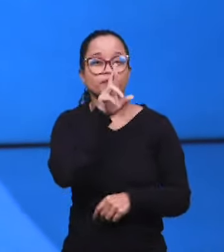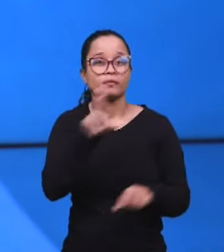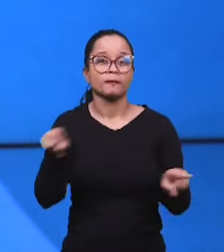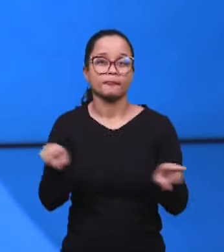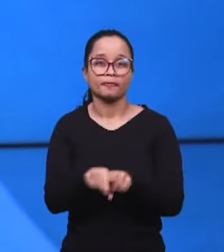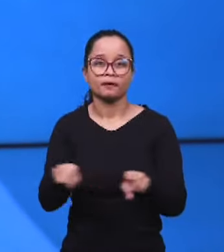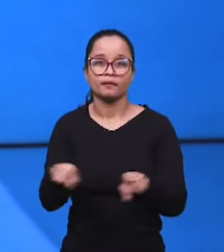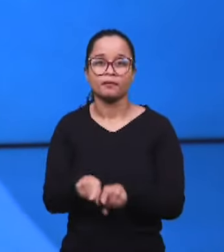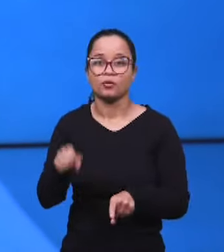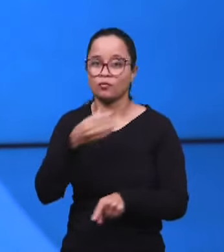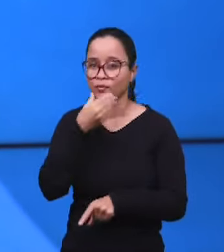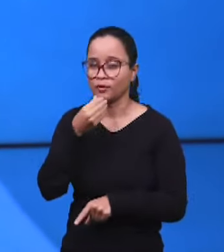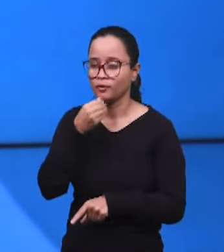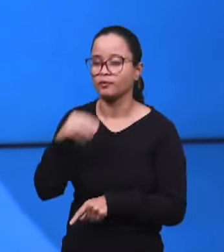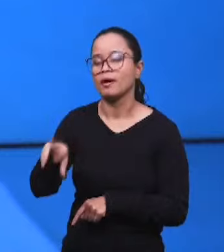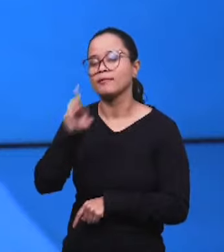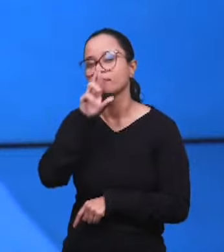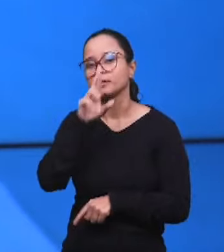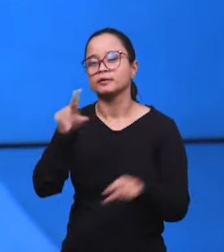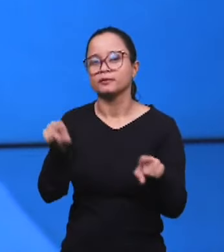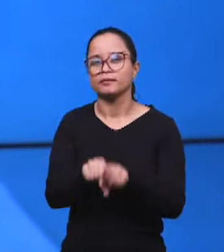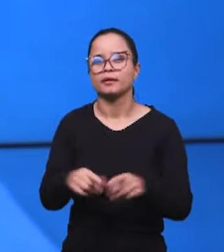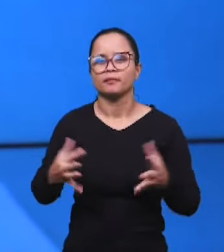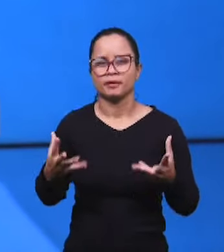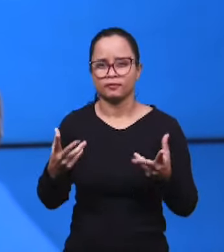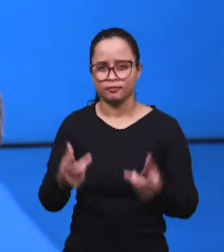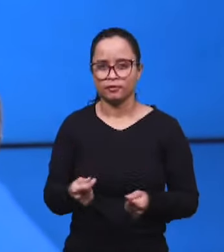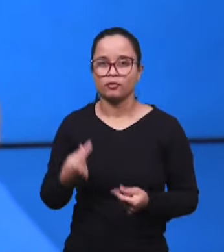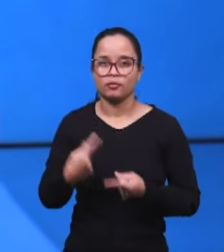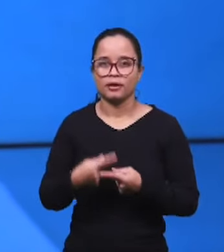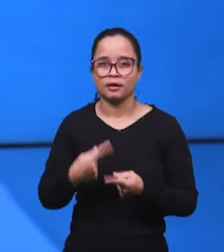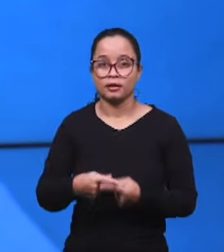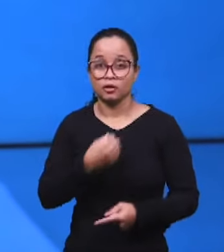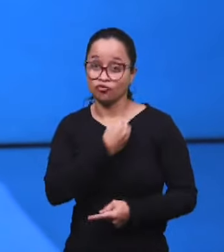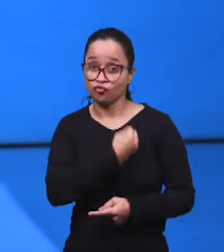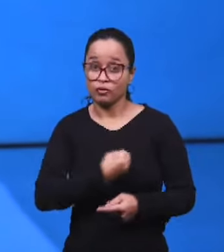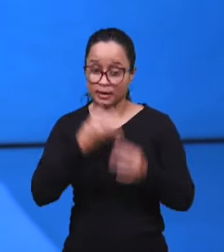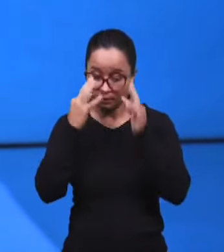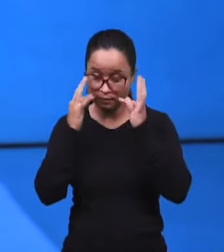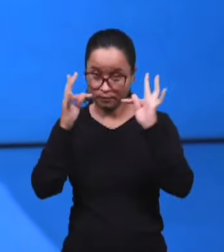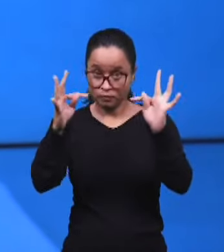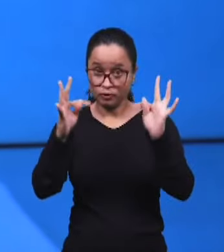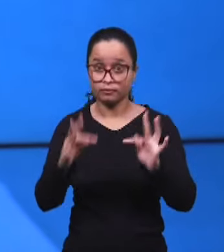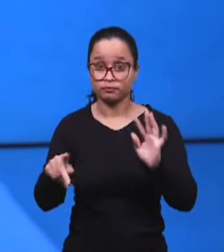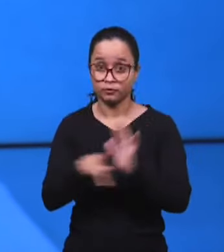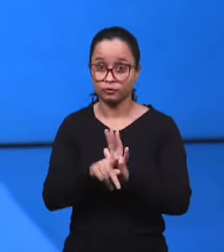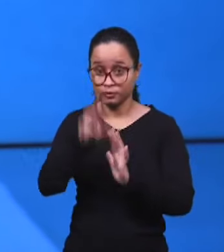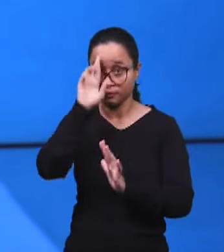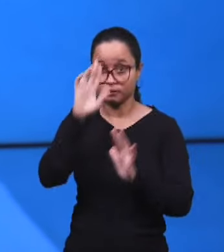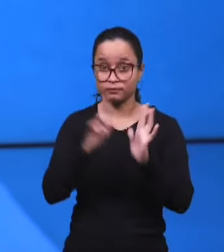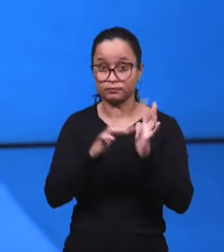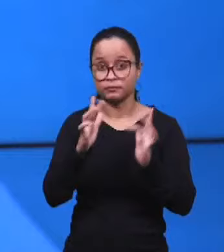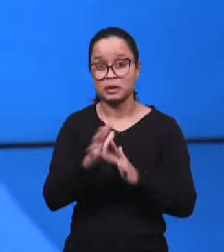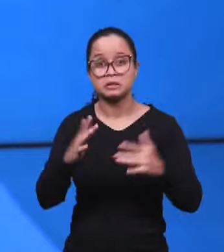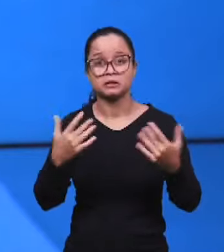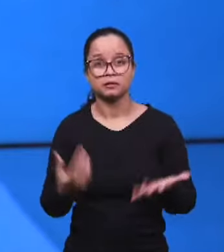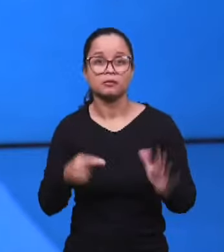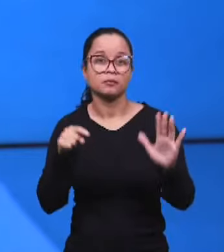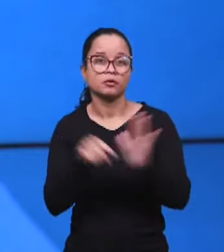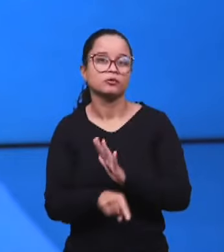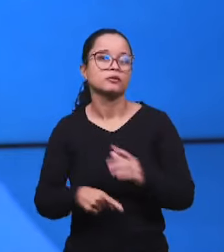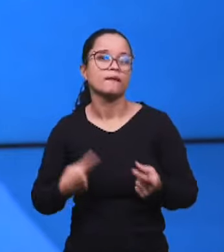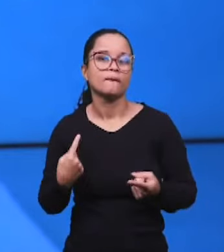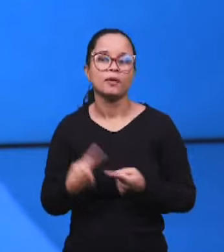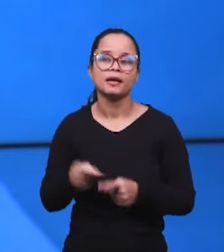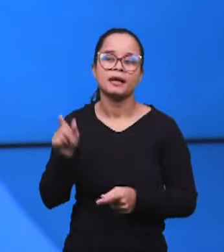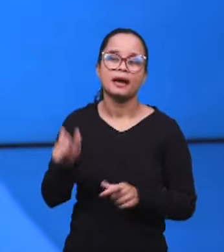o Vitor Gabriel respondeu muito bem que João estava ali, ele estava testemunhando o Senhor Jesus. Então, a pergunta foi, o que ele